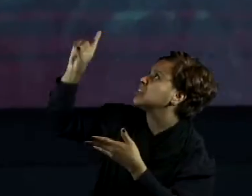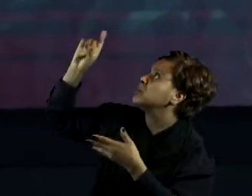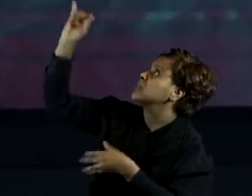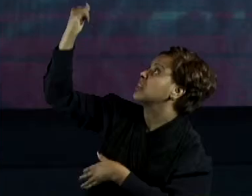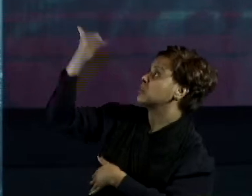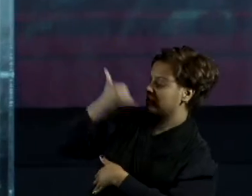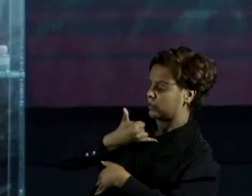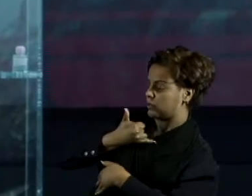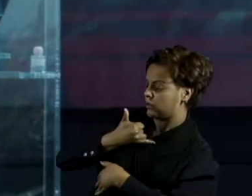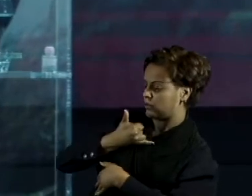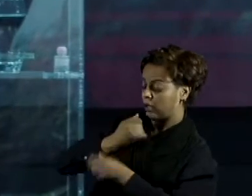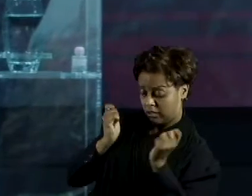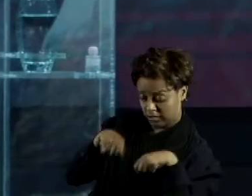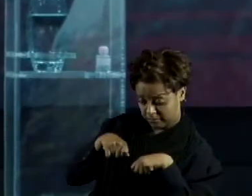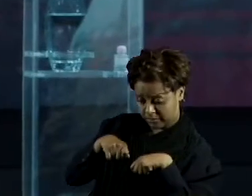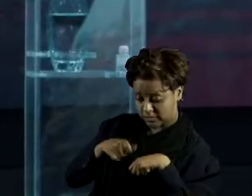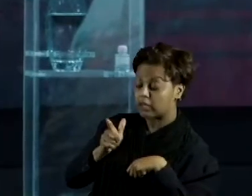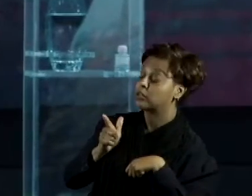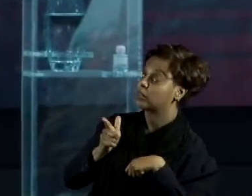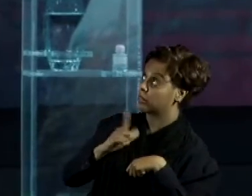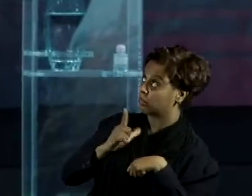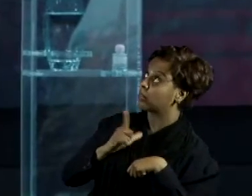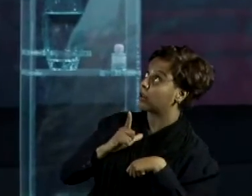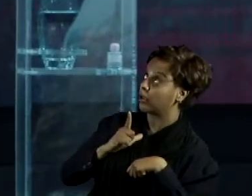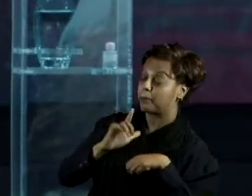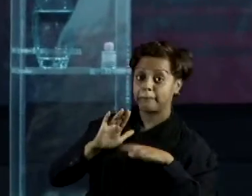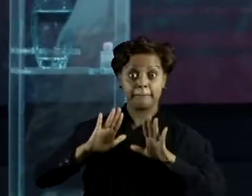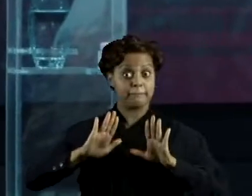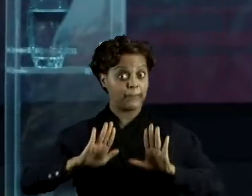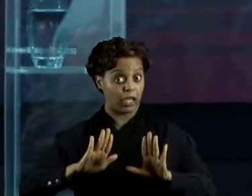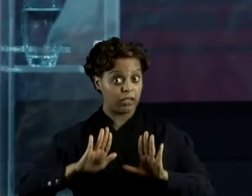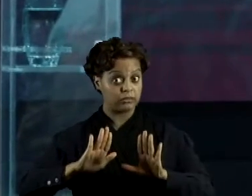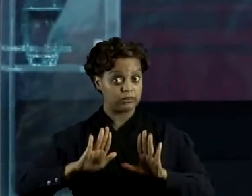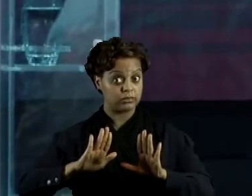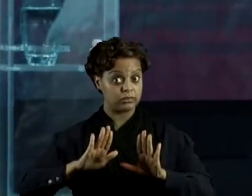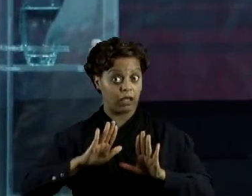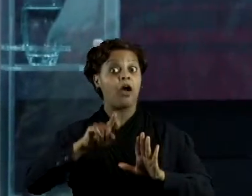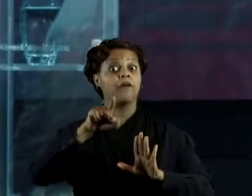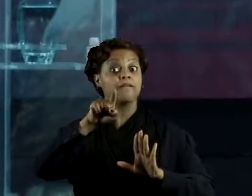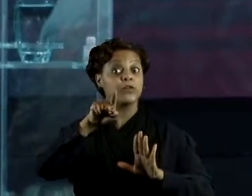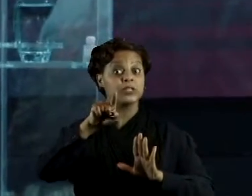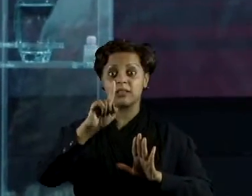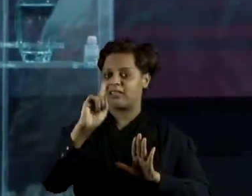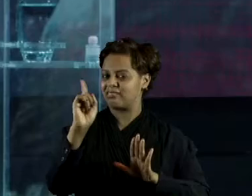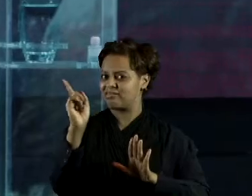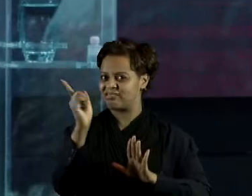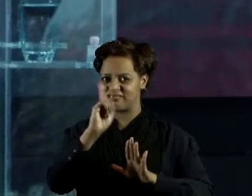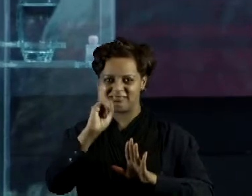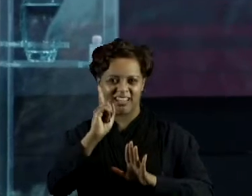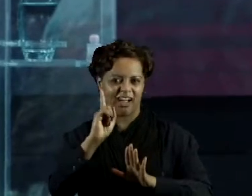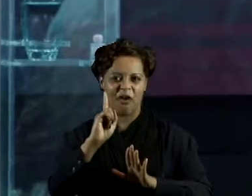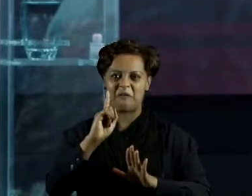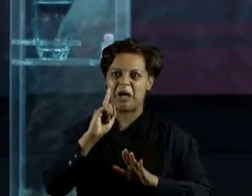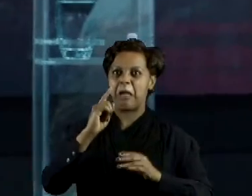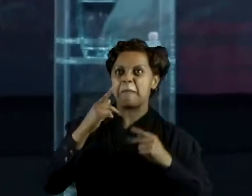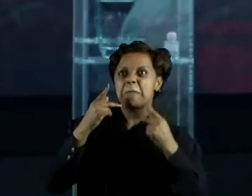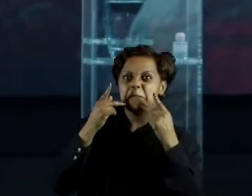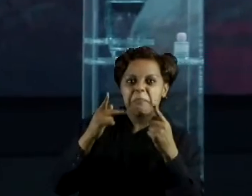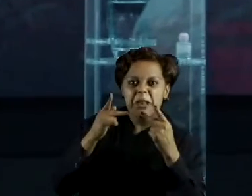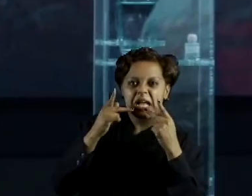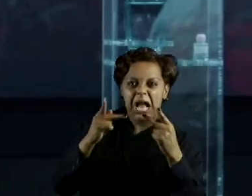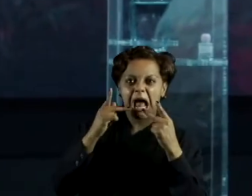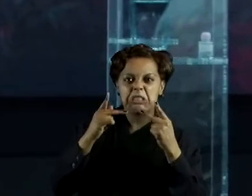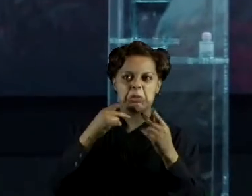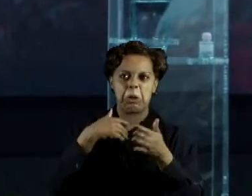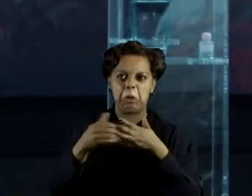você tem capacidade, mas você não vai ser um pastor como você foi